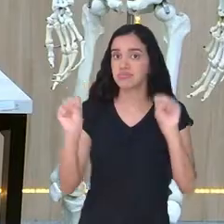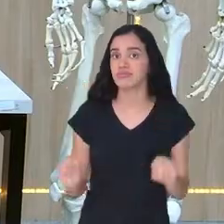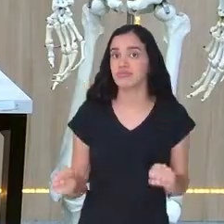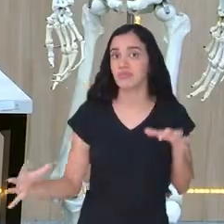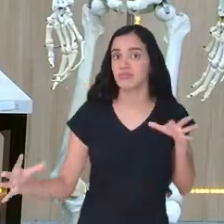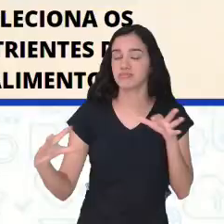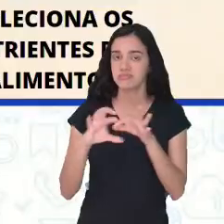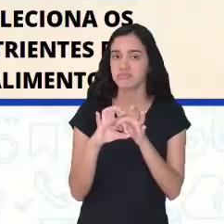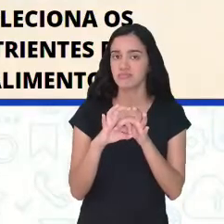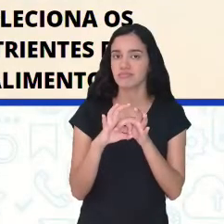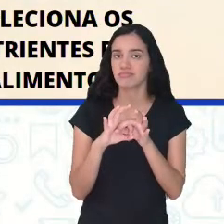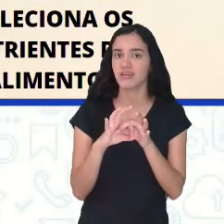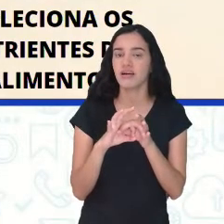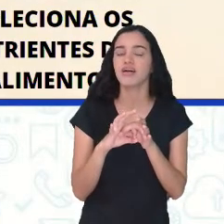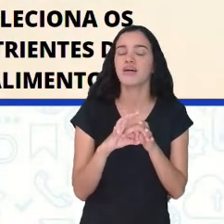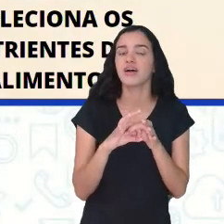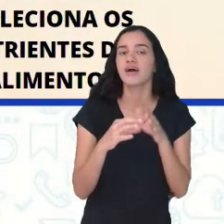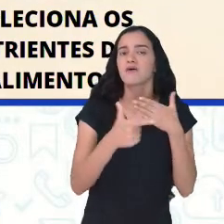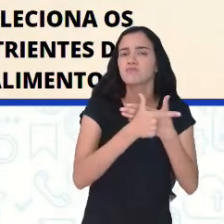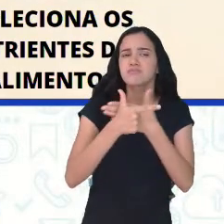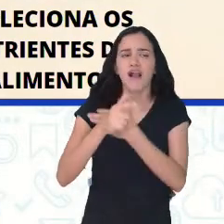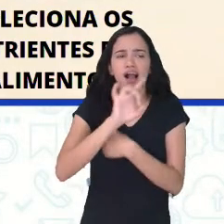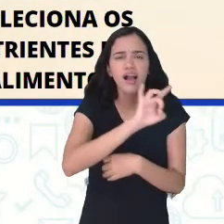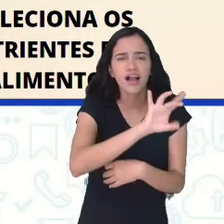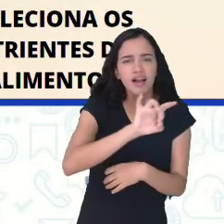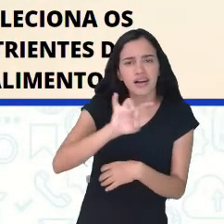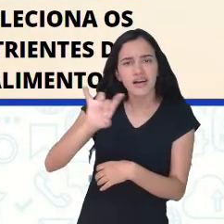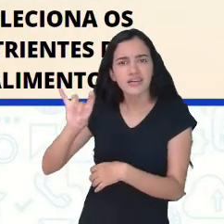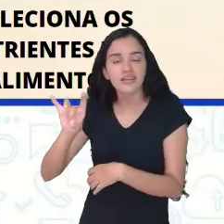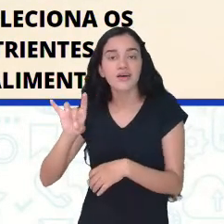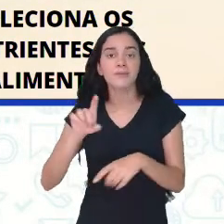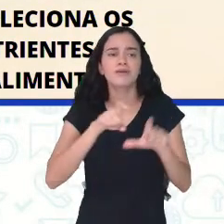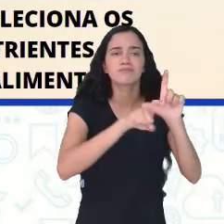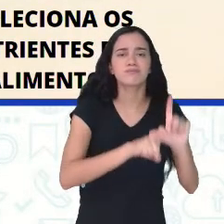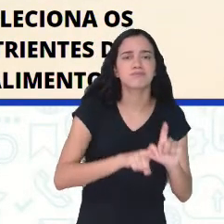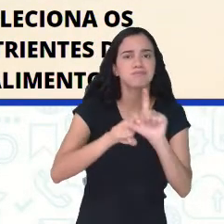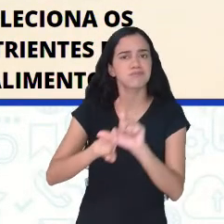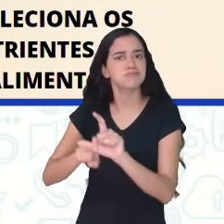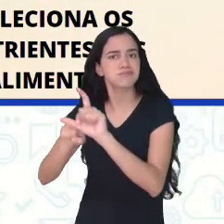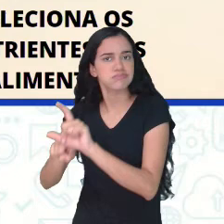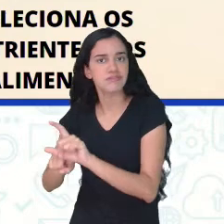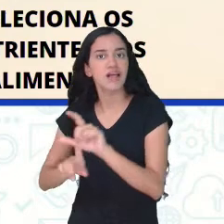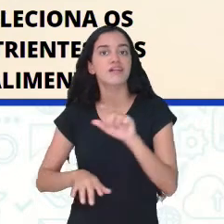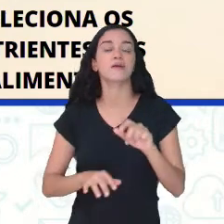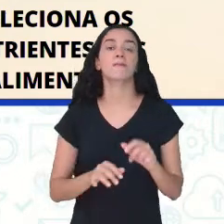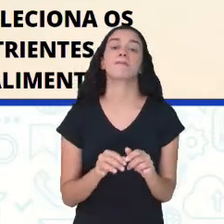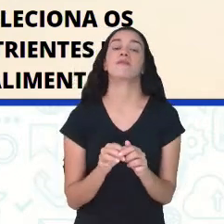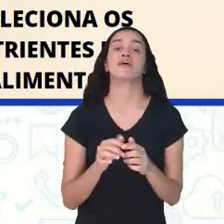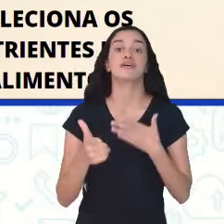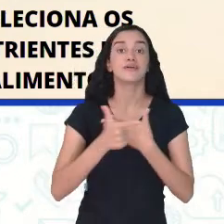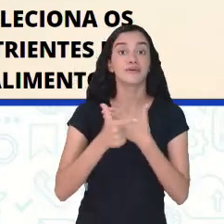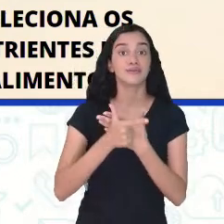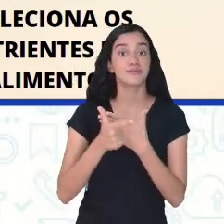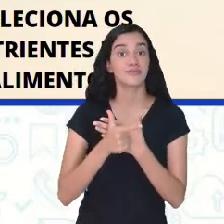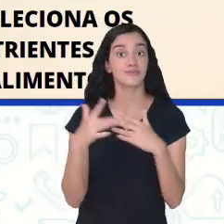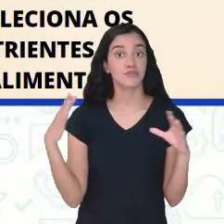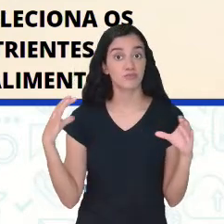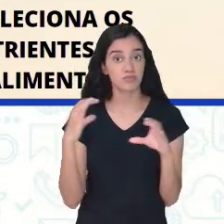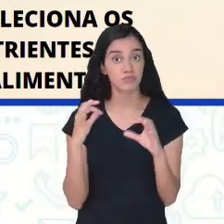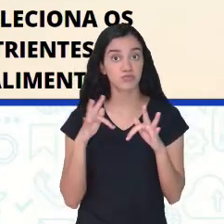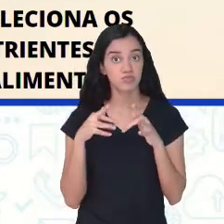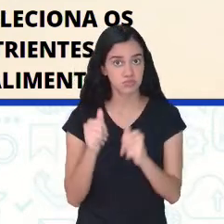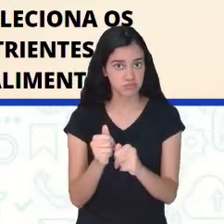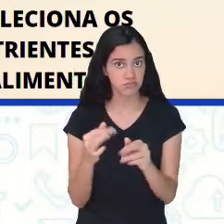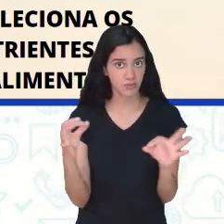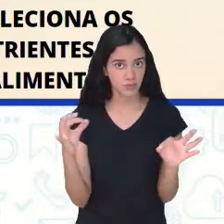integrados, um realizando a sua função, mas dependendo do outro para que essa função realmente seja concluída.